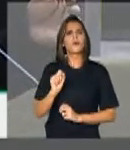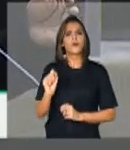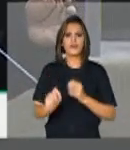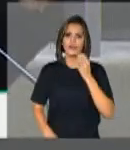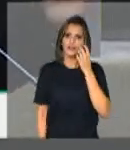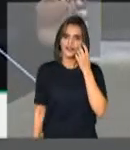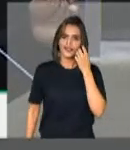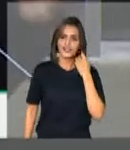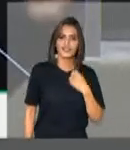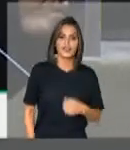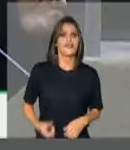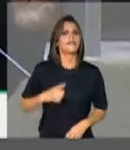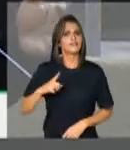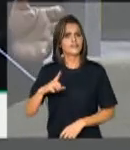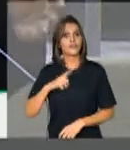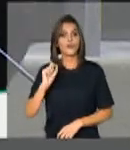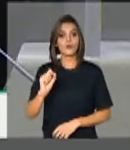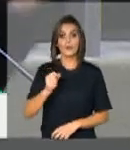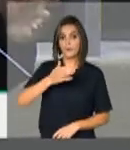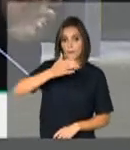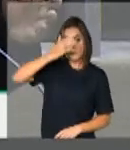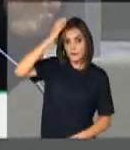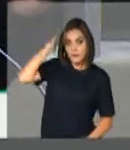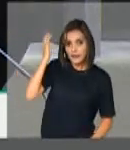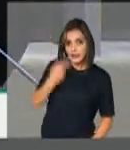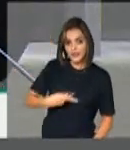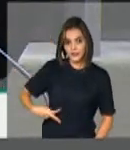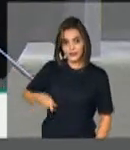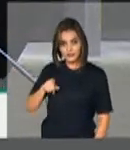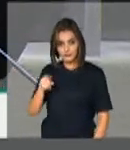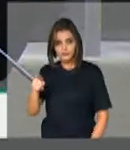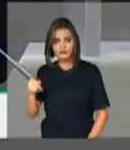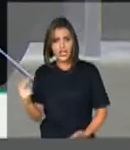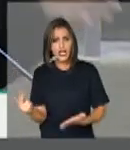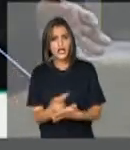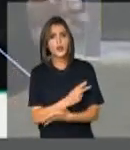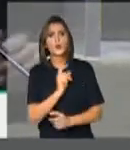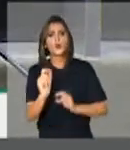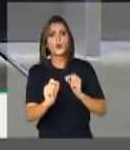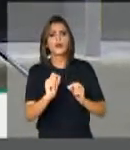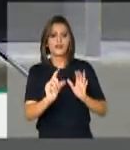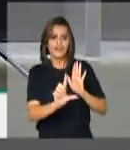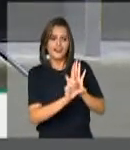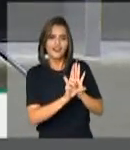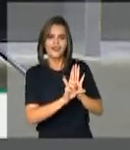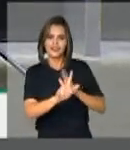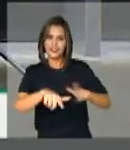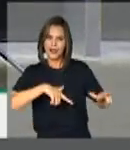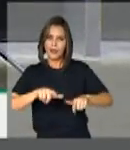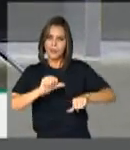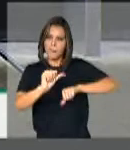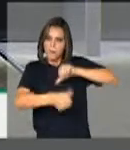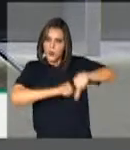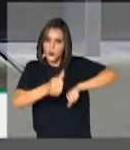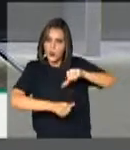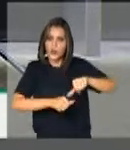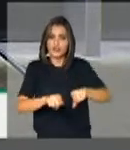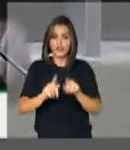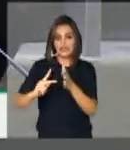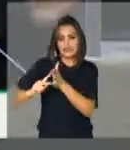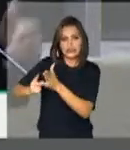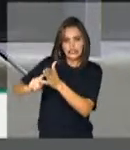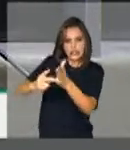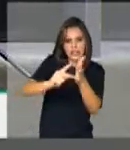queda promovida pelo Michel Temer com a reforma trabalhista, com a quebra dos